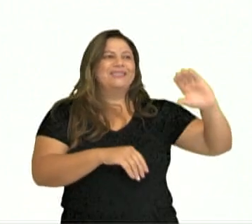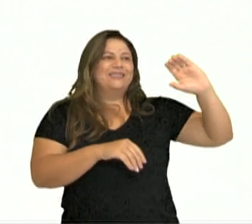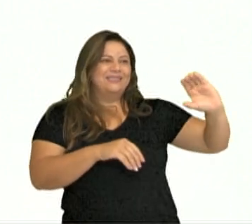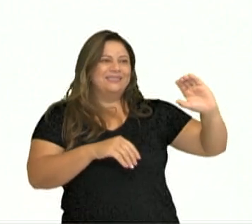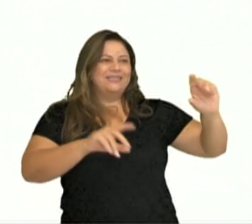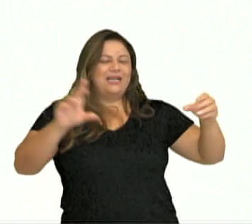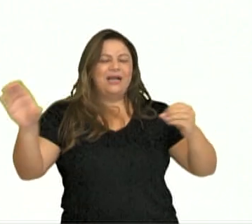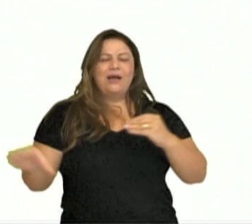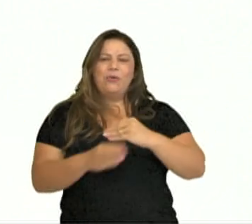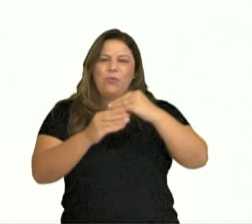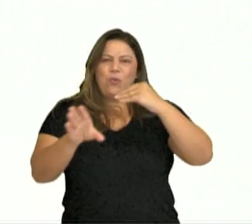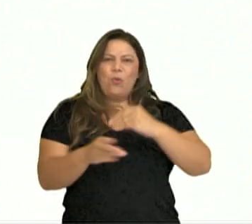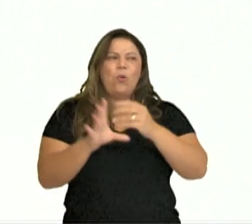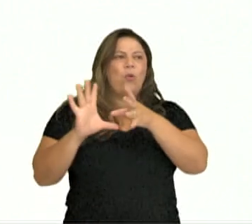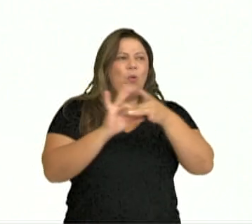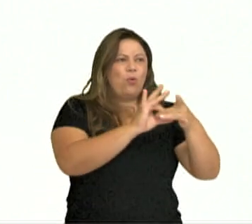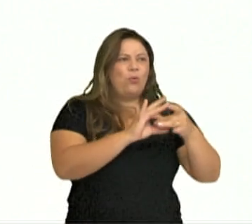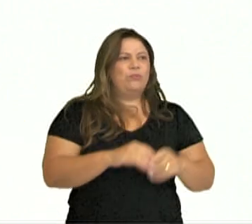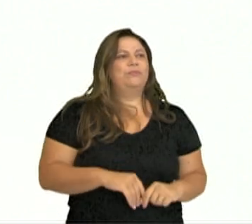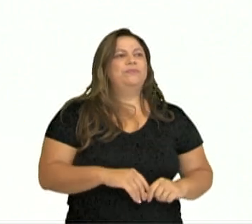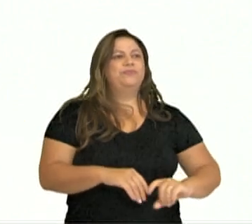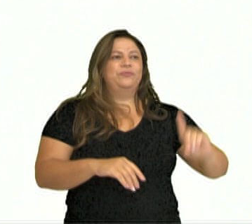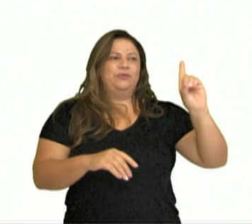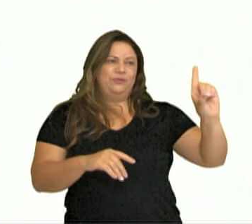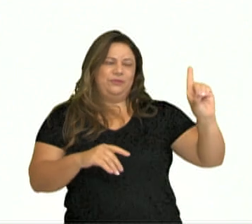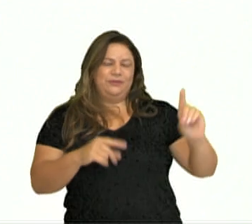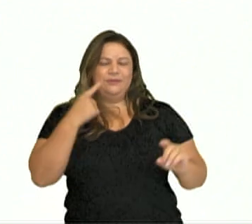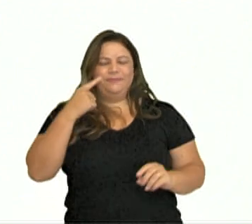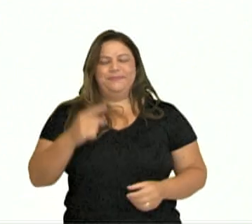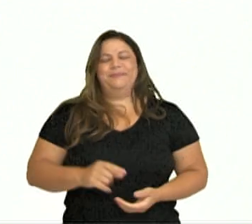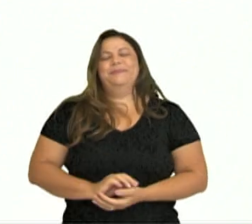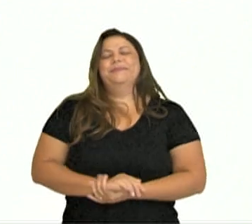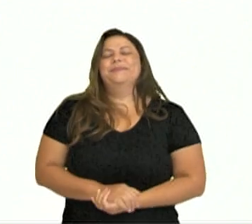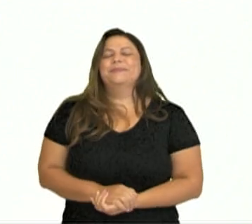C, conjugação, ou letra D, transdução.